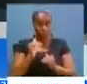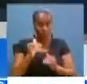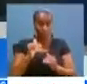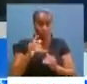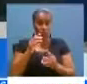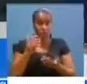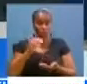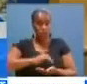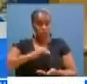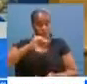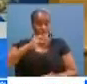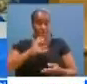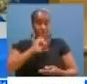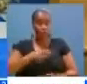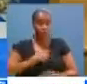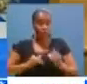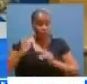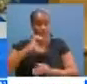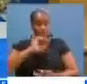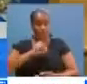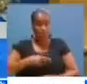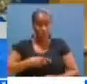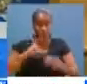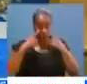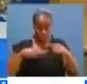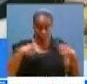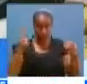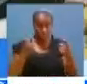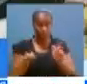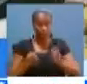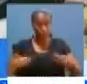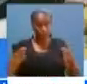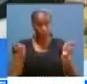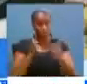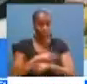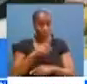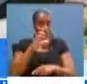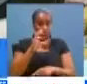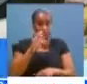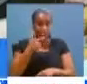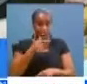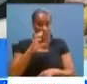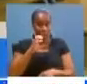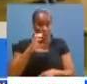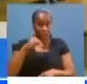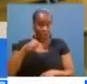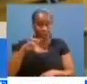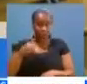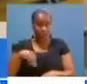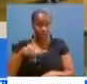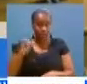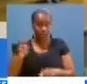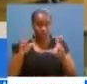o estoque da dívida pública ao promover a troca dos TCMFs por títulos do